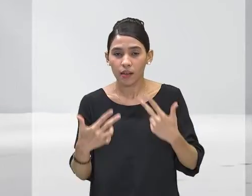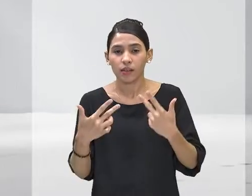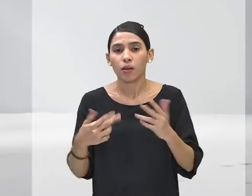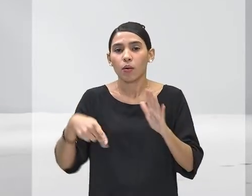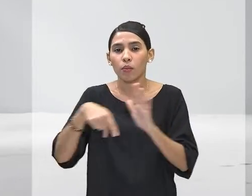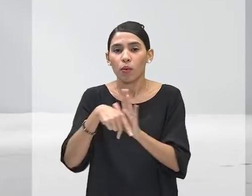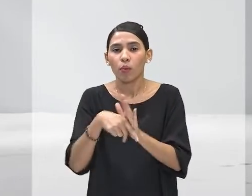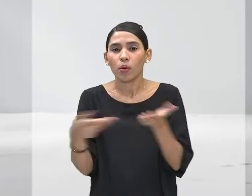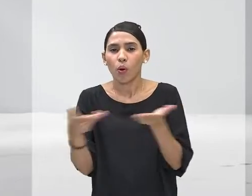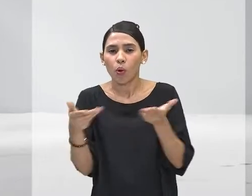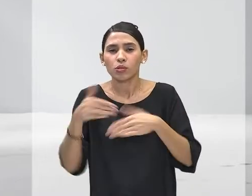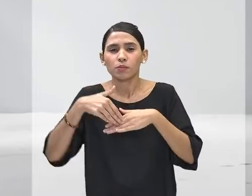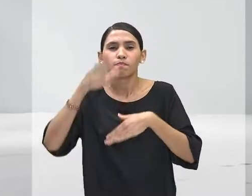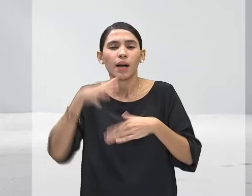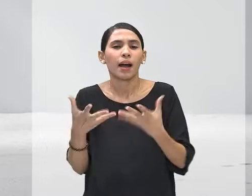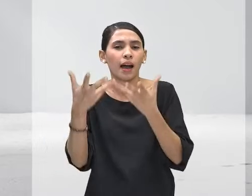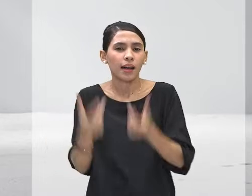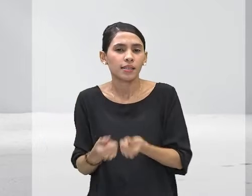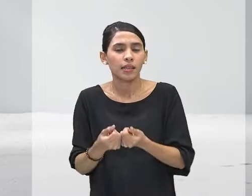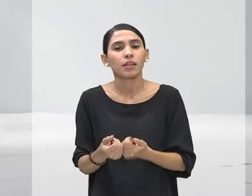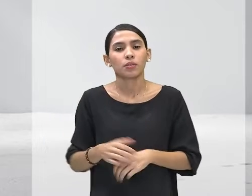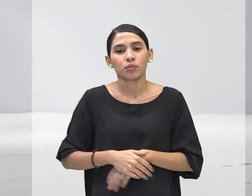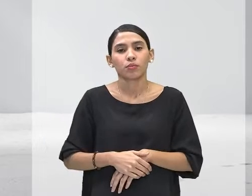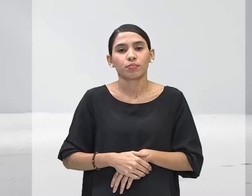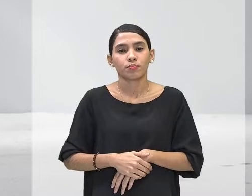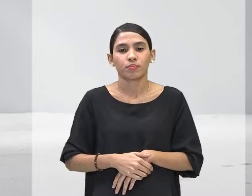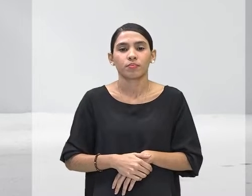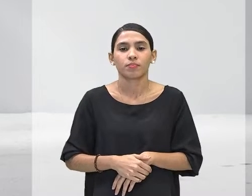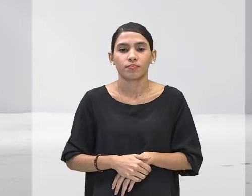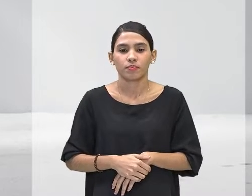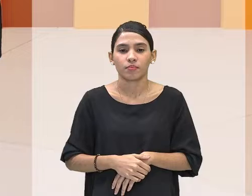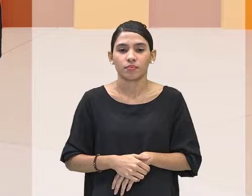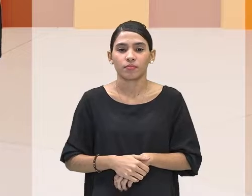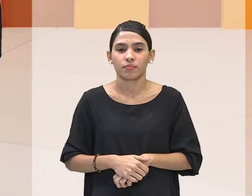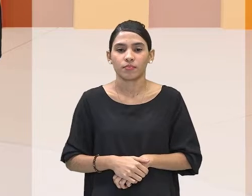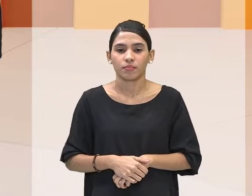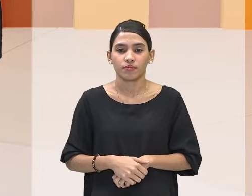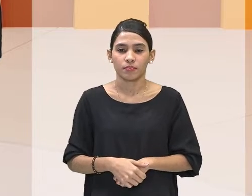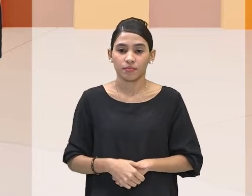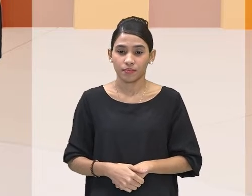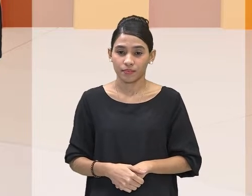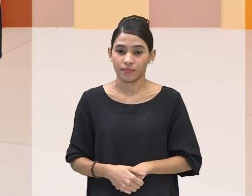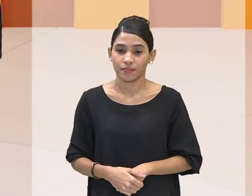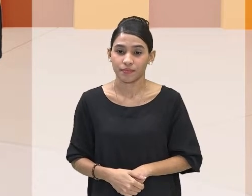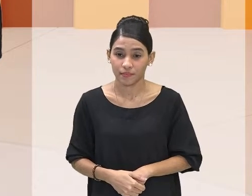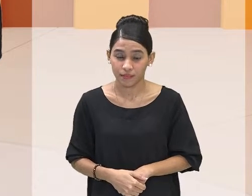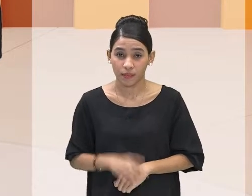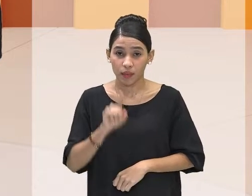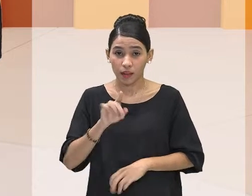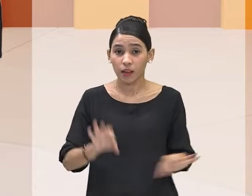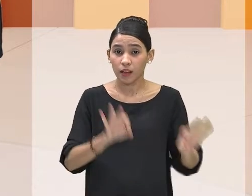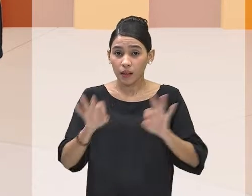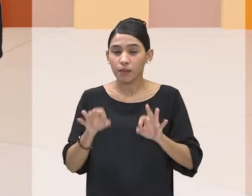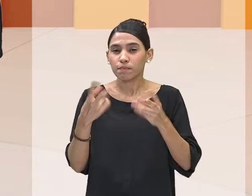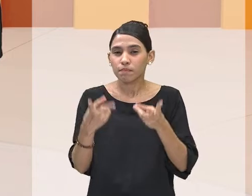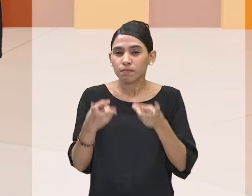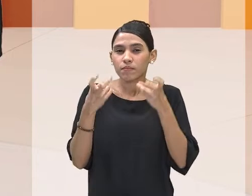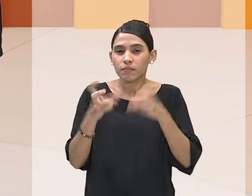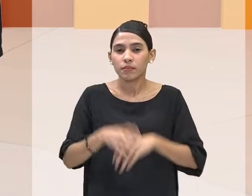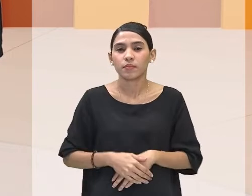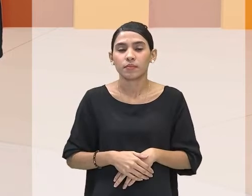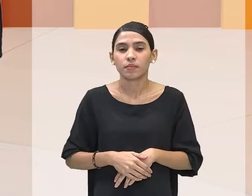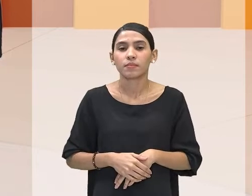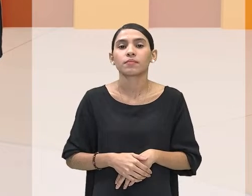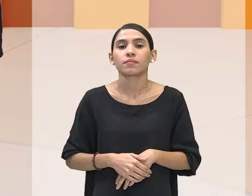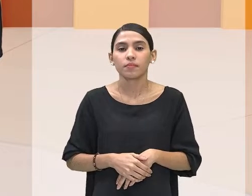conceito hoje muito mais aceito do que o conceito de raça. É isso aí. Então, como verificamos,